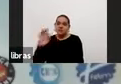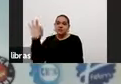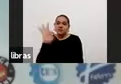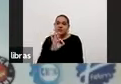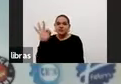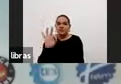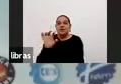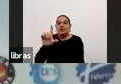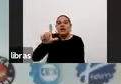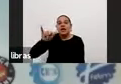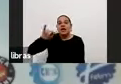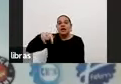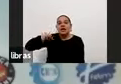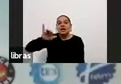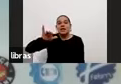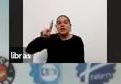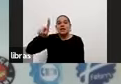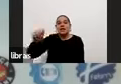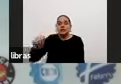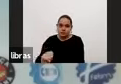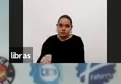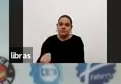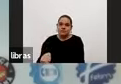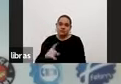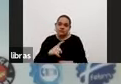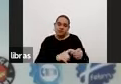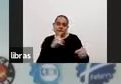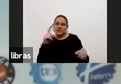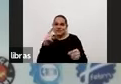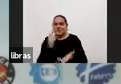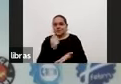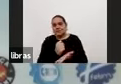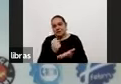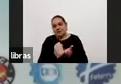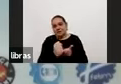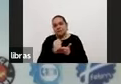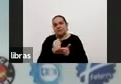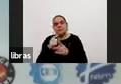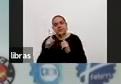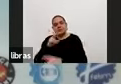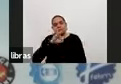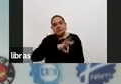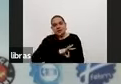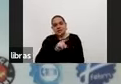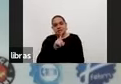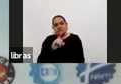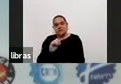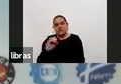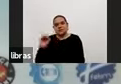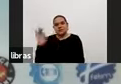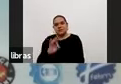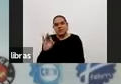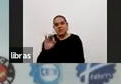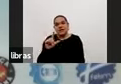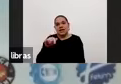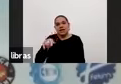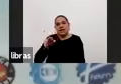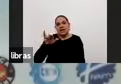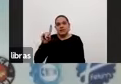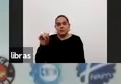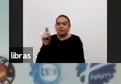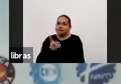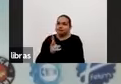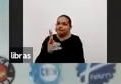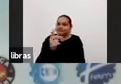onde houve redução, né, e suspensão do contrato. Seguindo nessa linha também, você sabe que nós tivemos aqui há